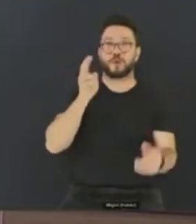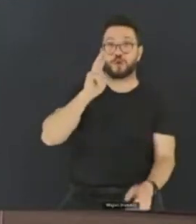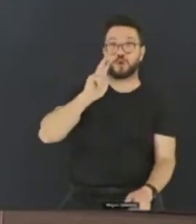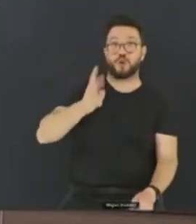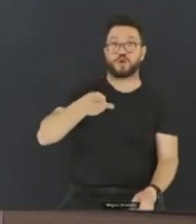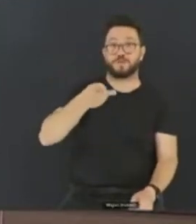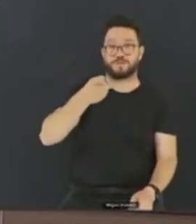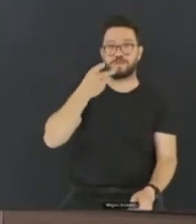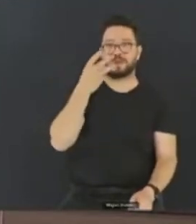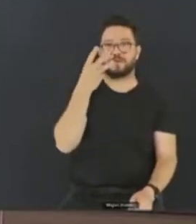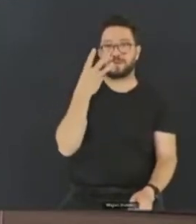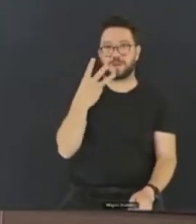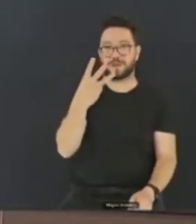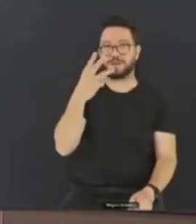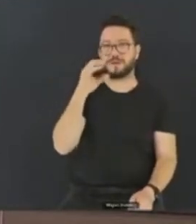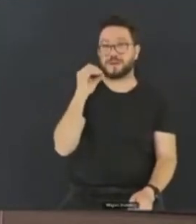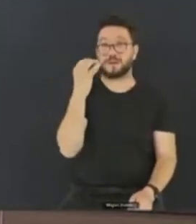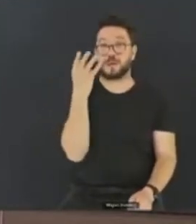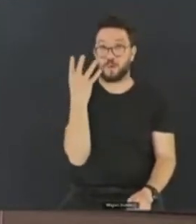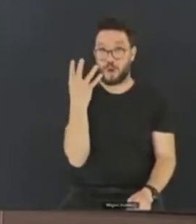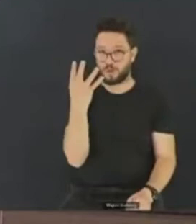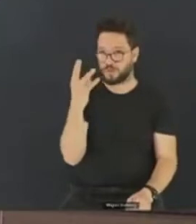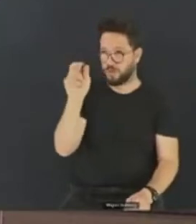2.344 aposentados que recebem entre